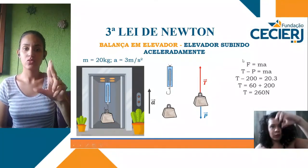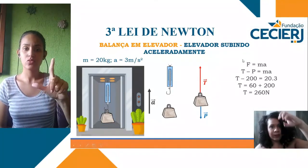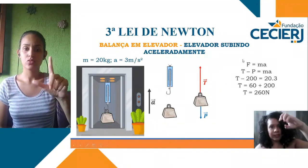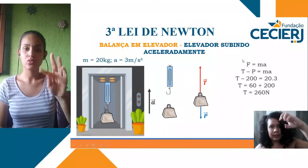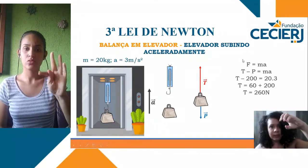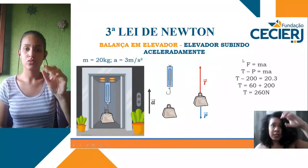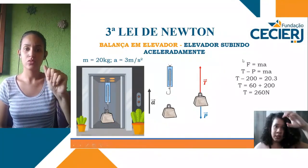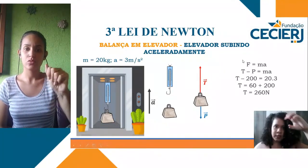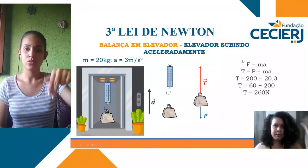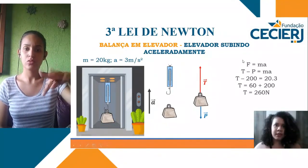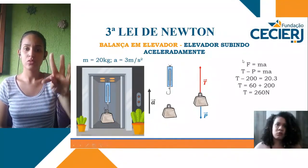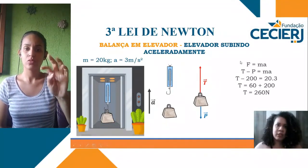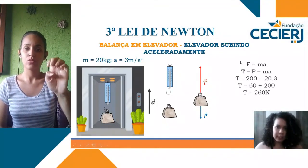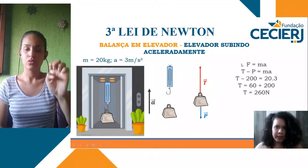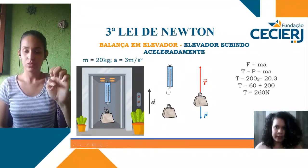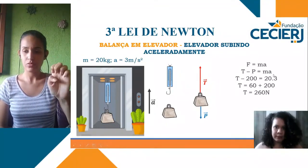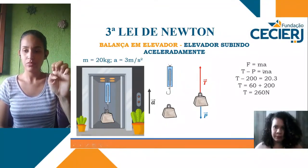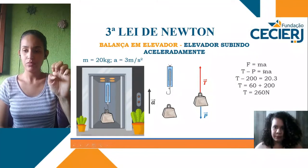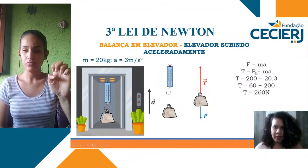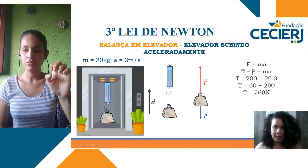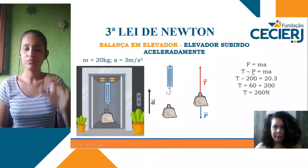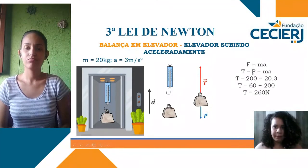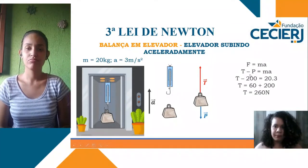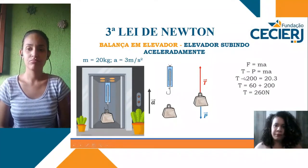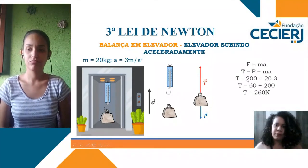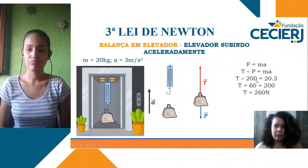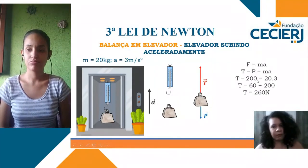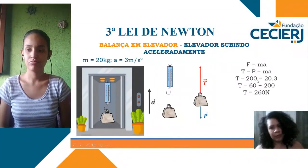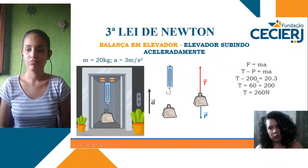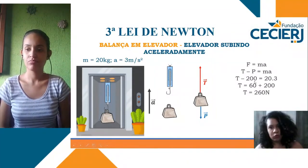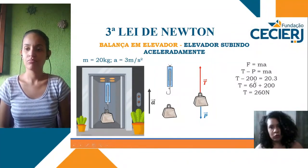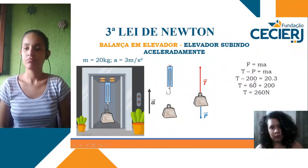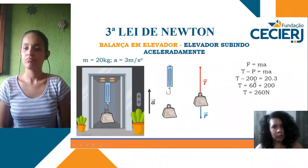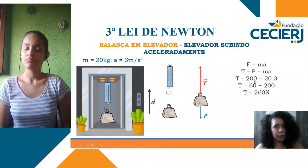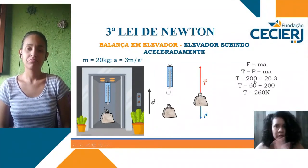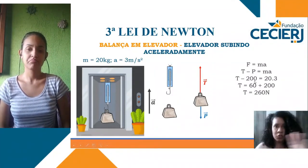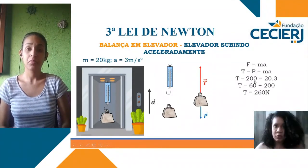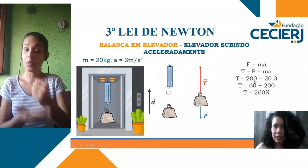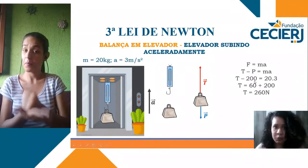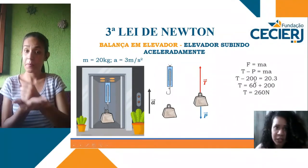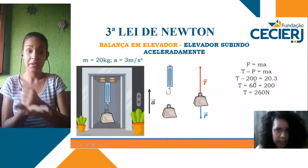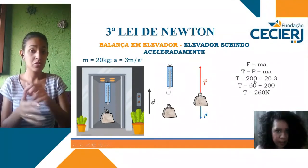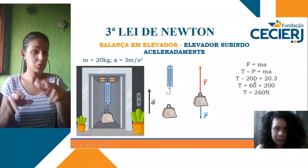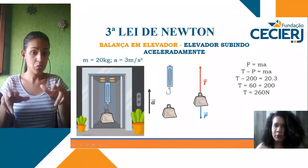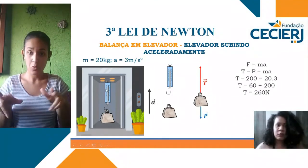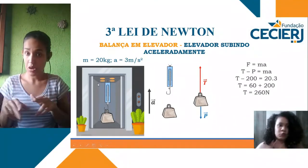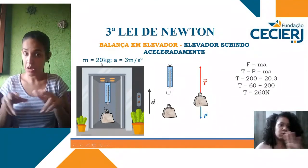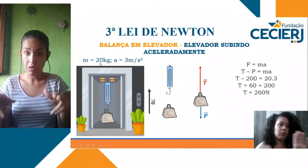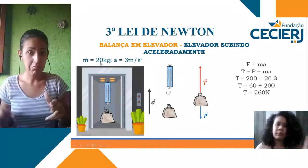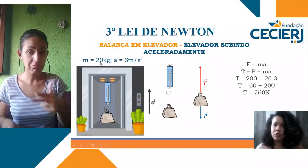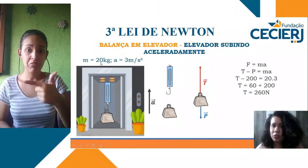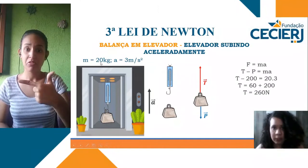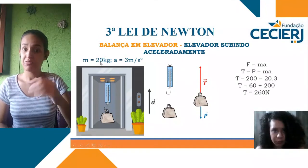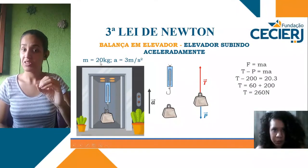o que puxa para cima que ganha menos o que atrapalha. MA. Peso continua 200, porque nós não saímos da Terra, porque ele